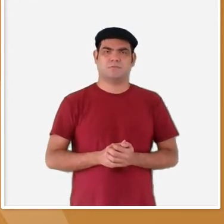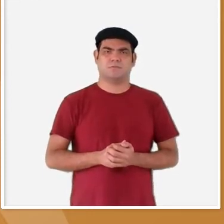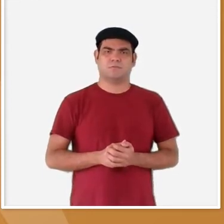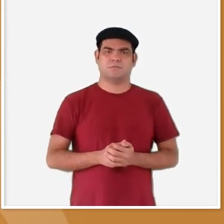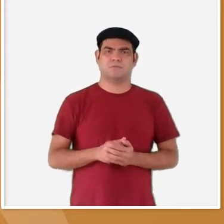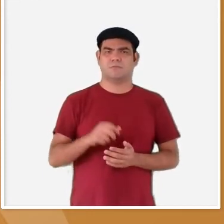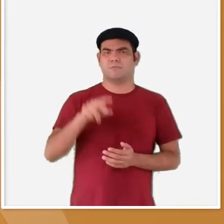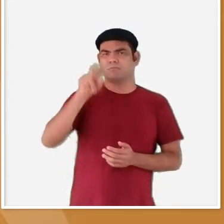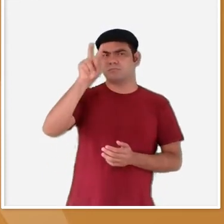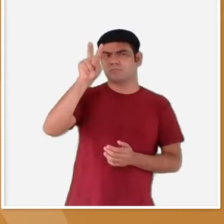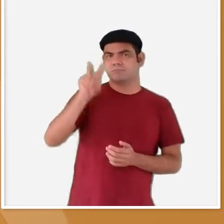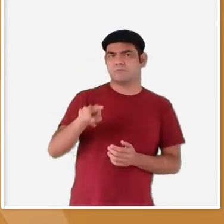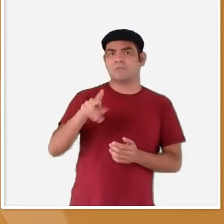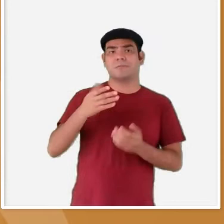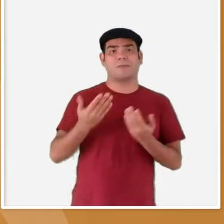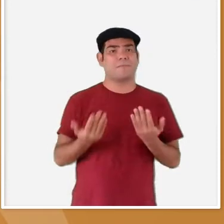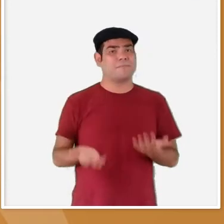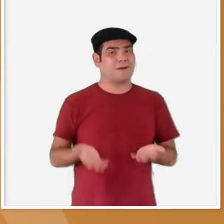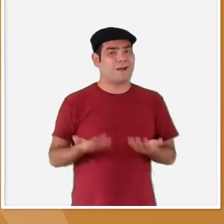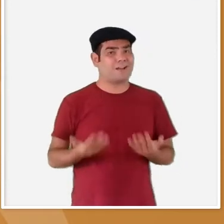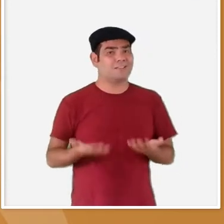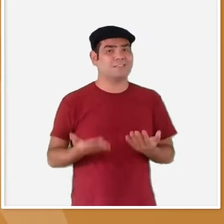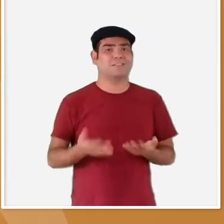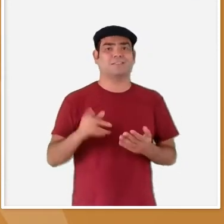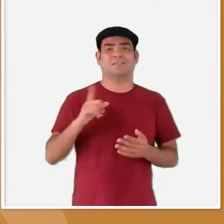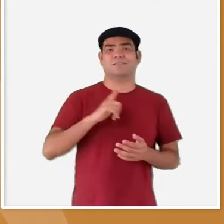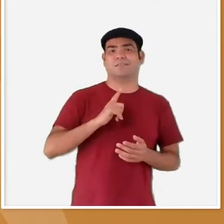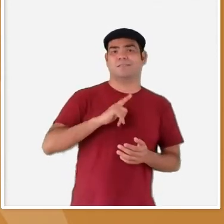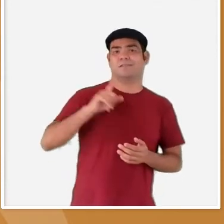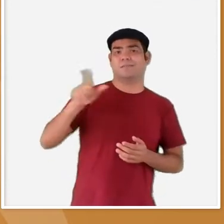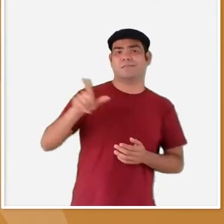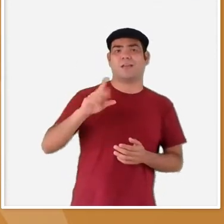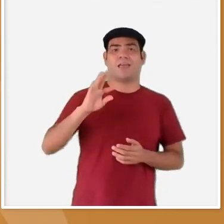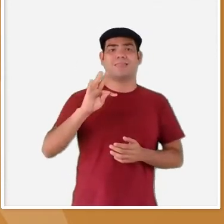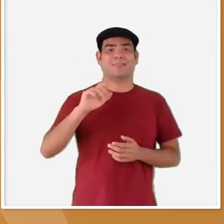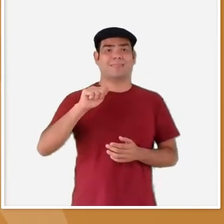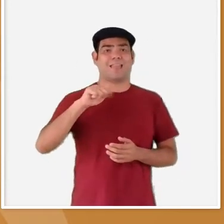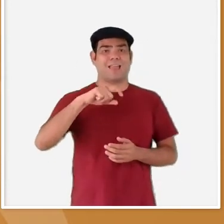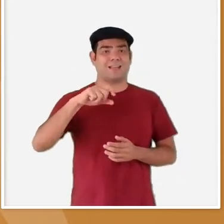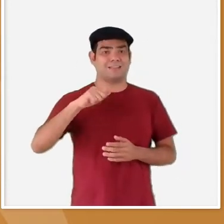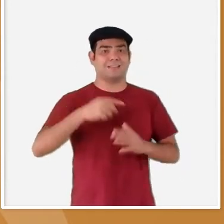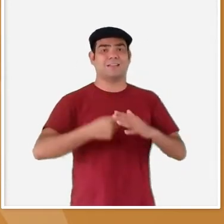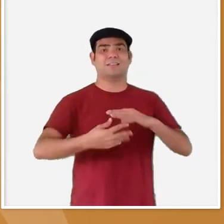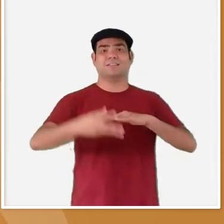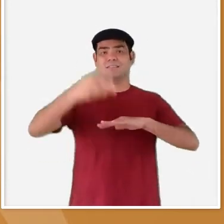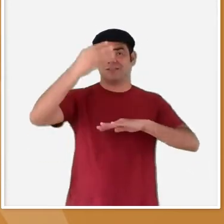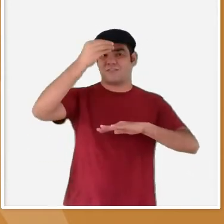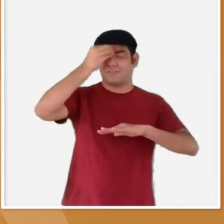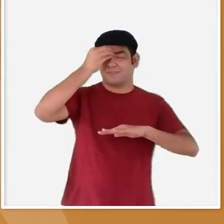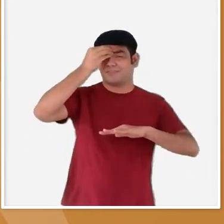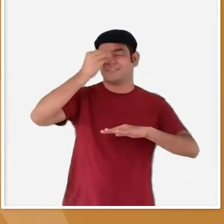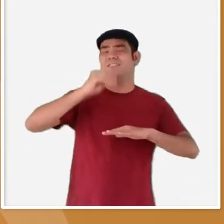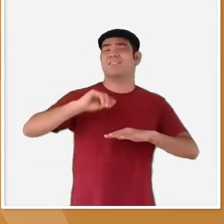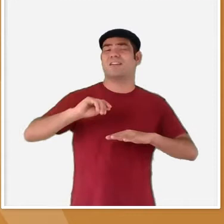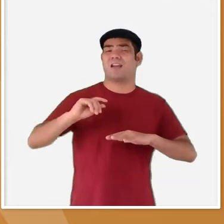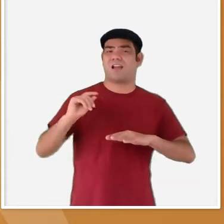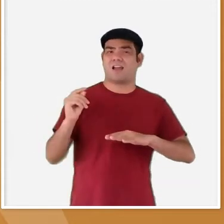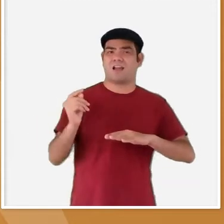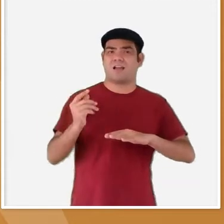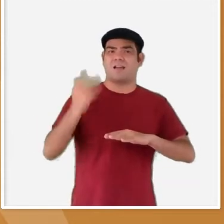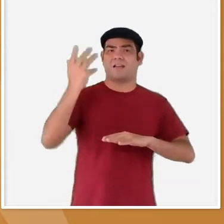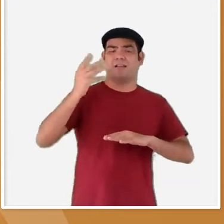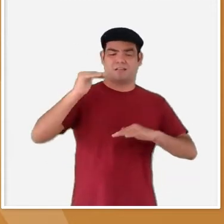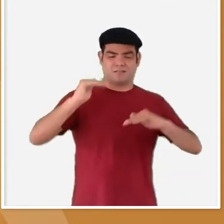ao contrário, né? Então nós temos aí uma taxa de analfabetismo alta, sua densidade demográfica baixa e a